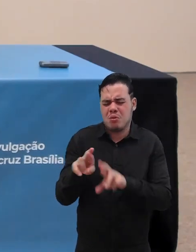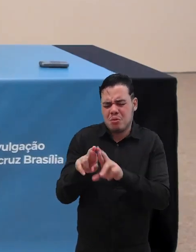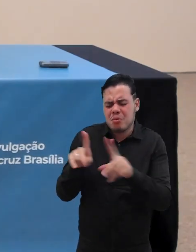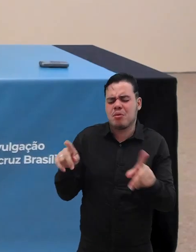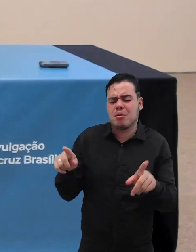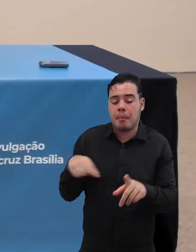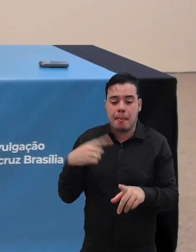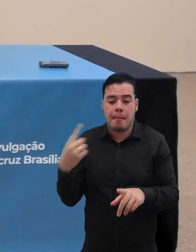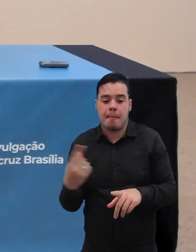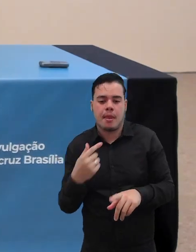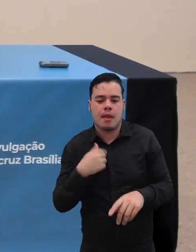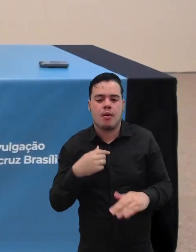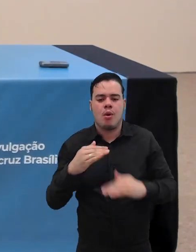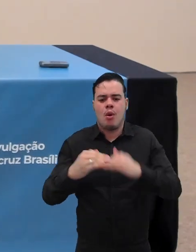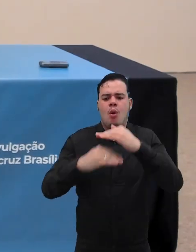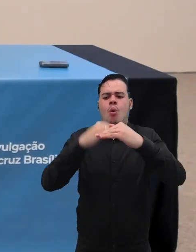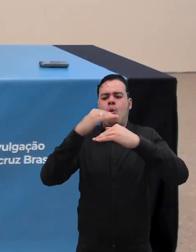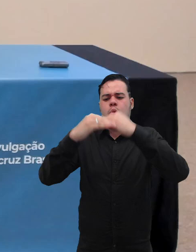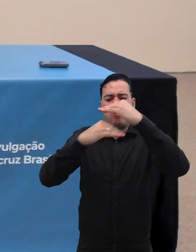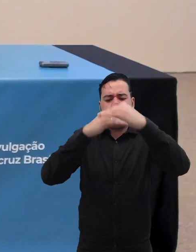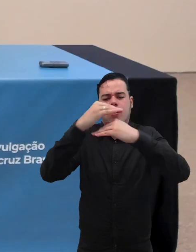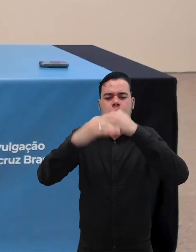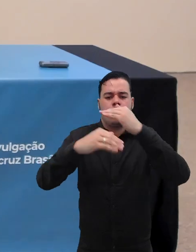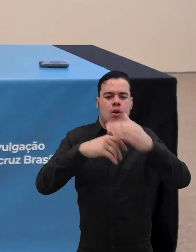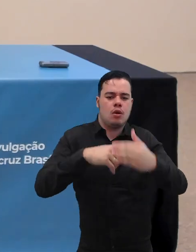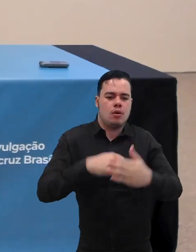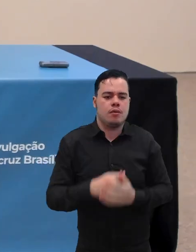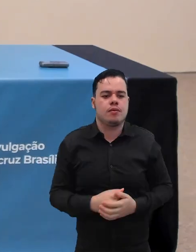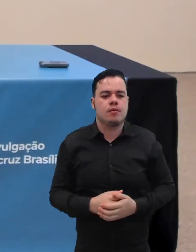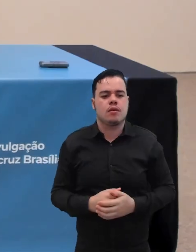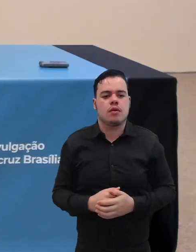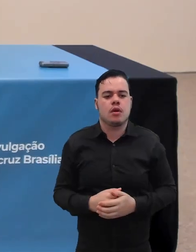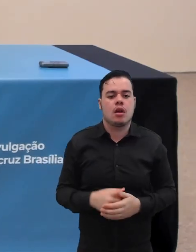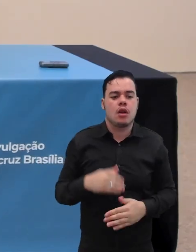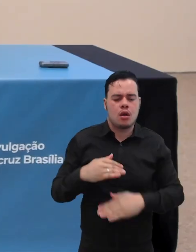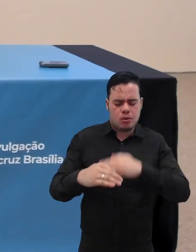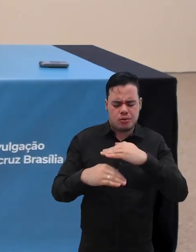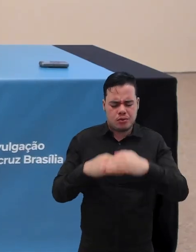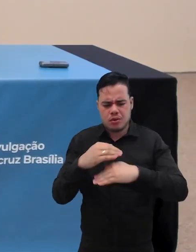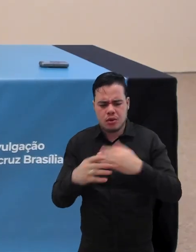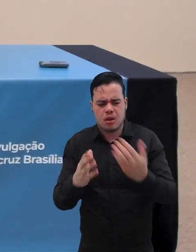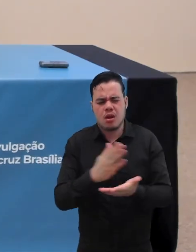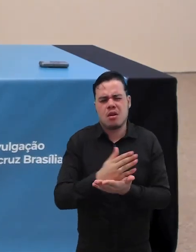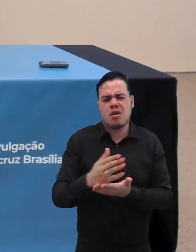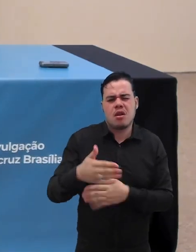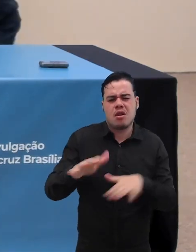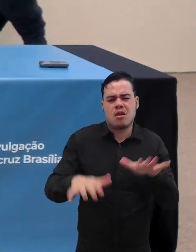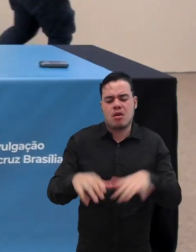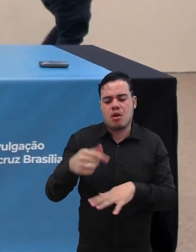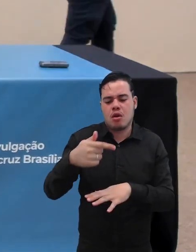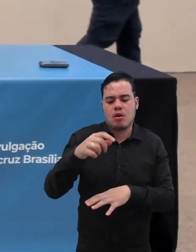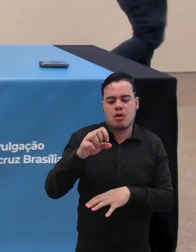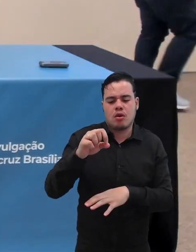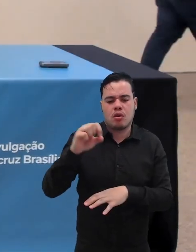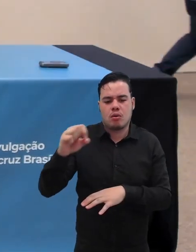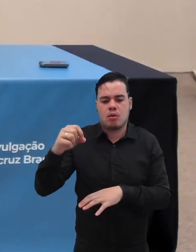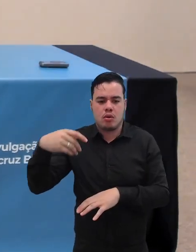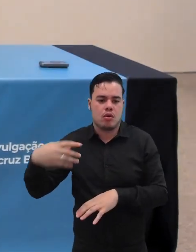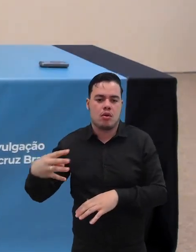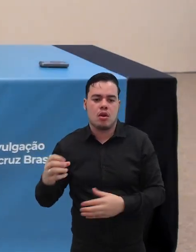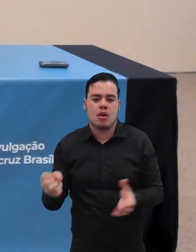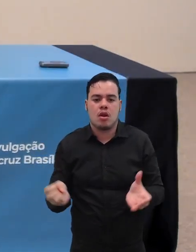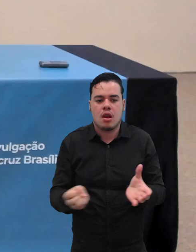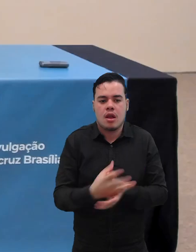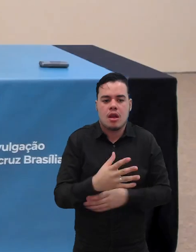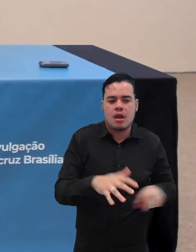foi evoluindo e construindo, né, a partir daquele processo, em 2004. Então, nasce a Semana Nacional de